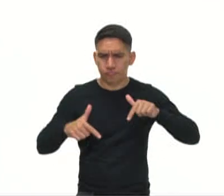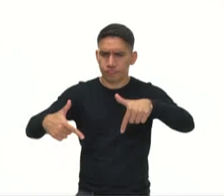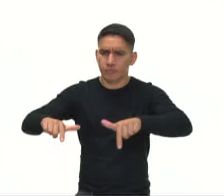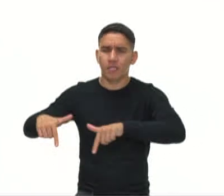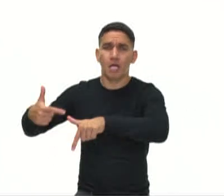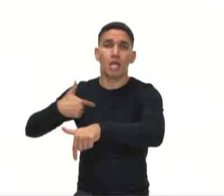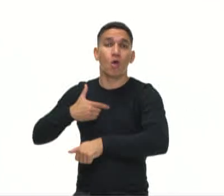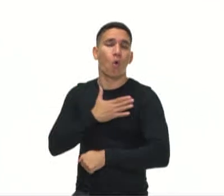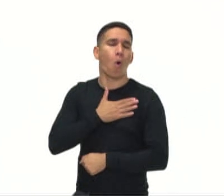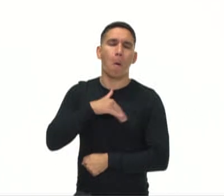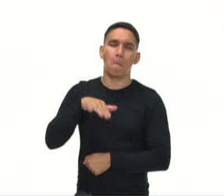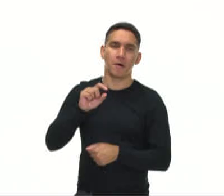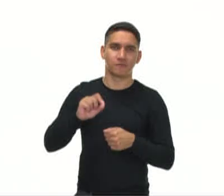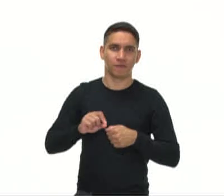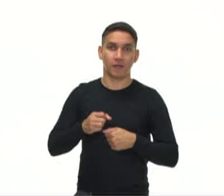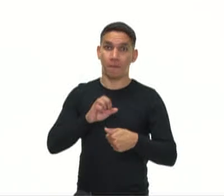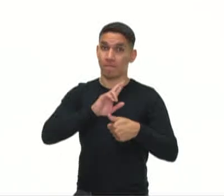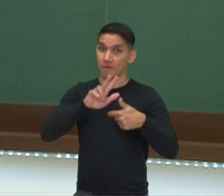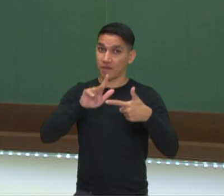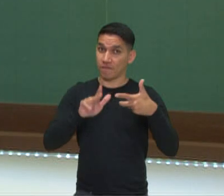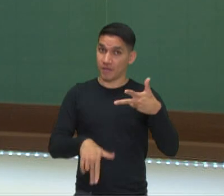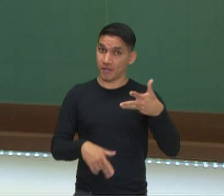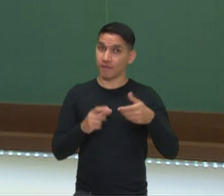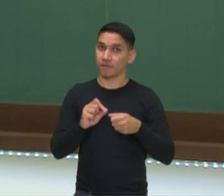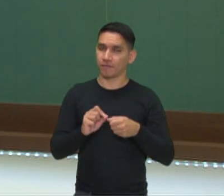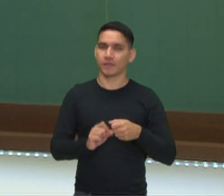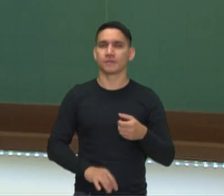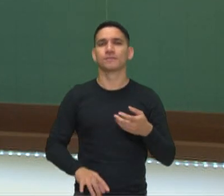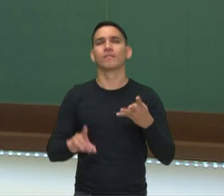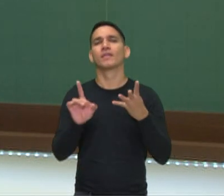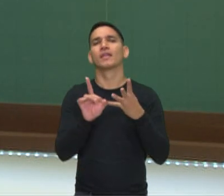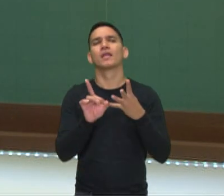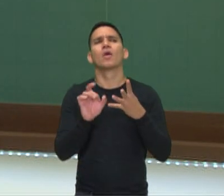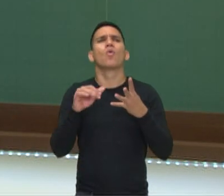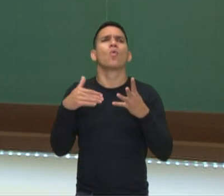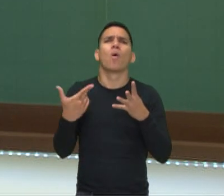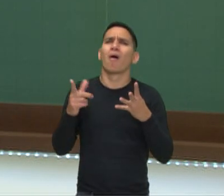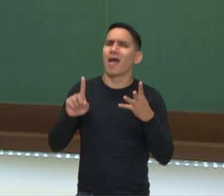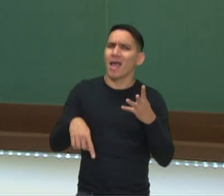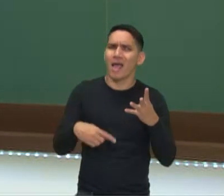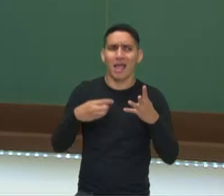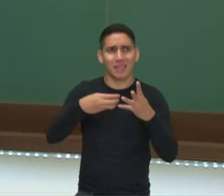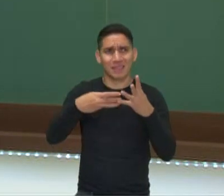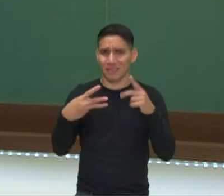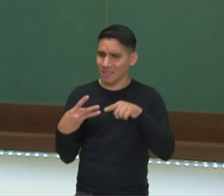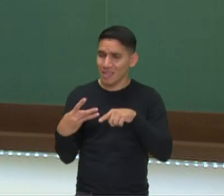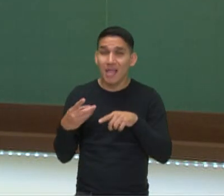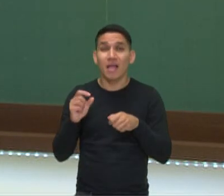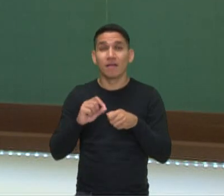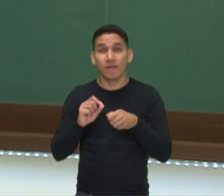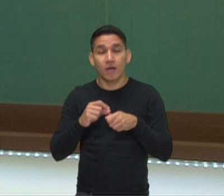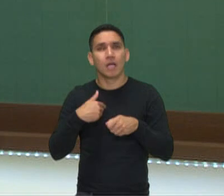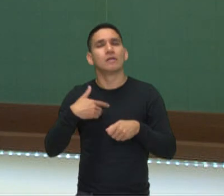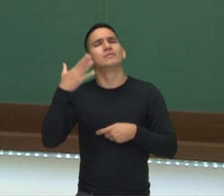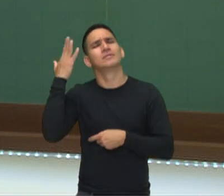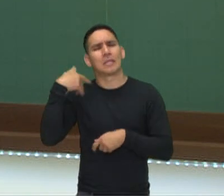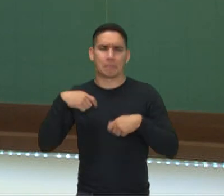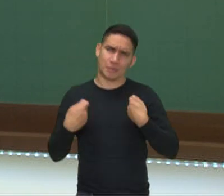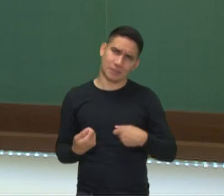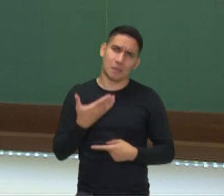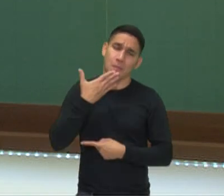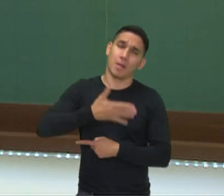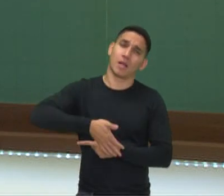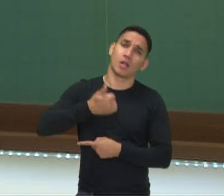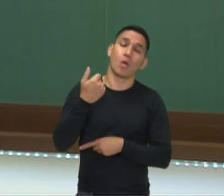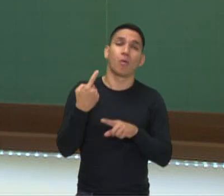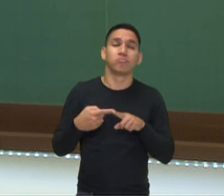gosto de fazer? São várias questões, tá? D. Quais são as três atividades nas quais eu sei que preciso melhorar,